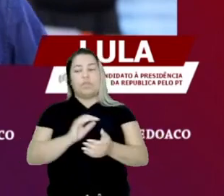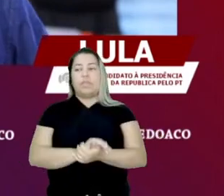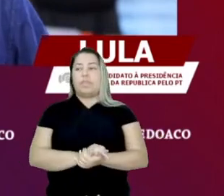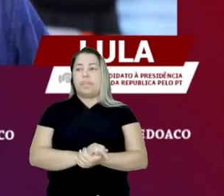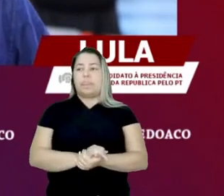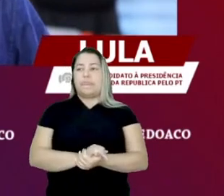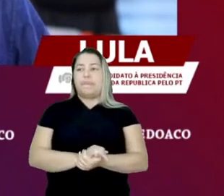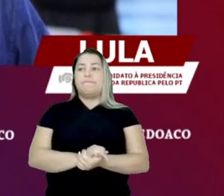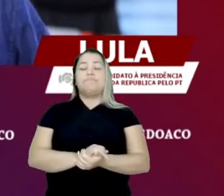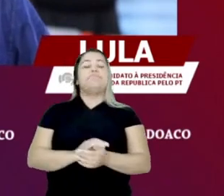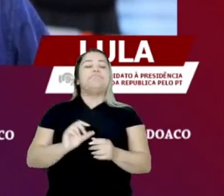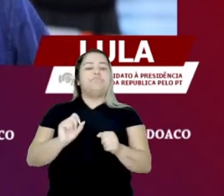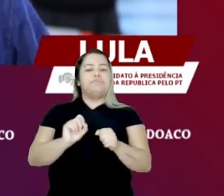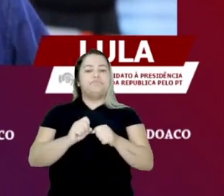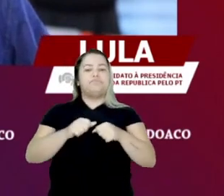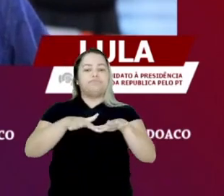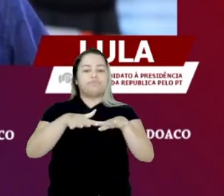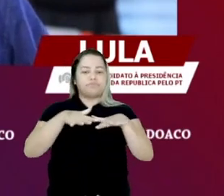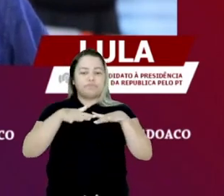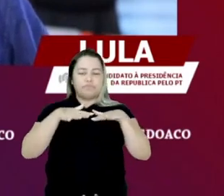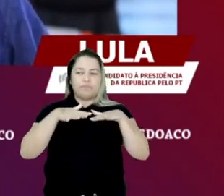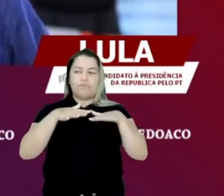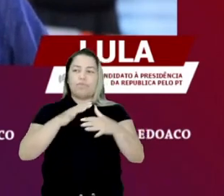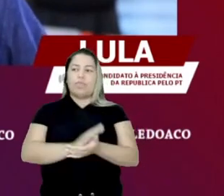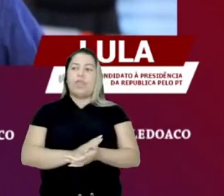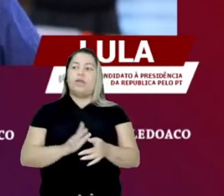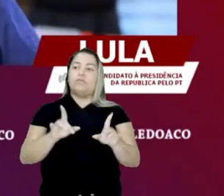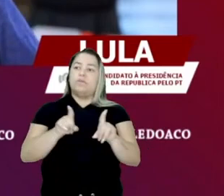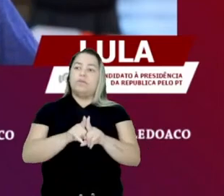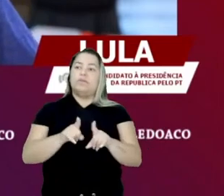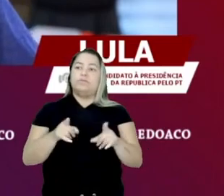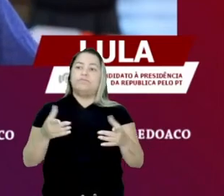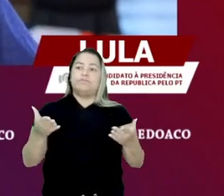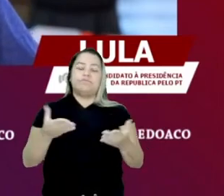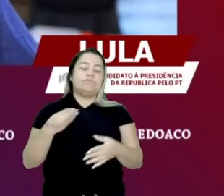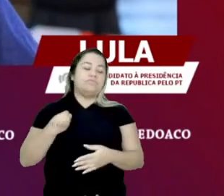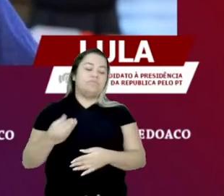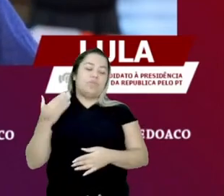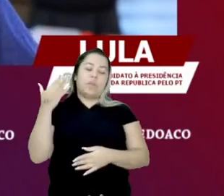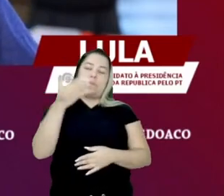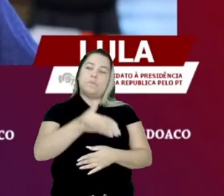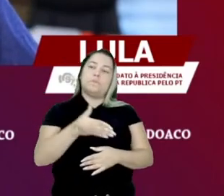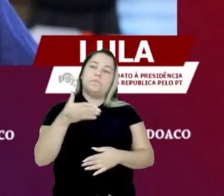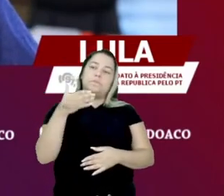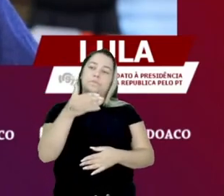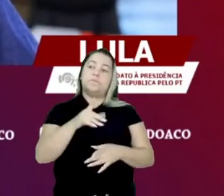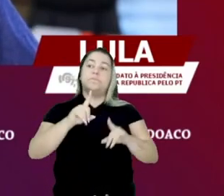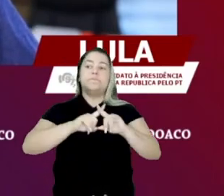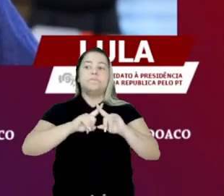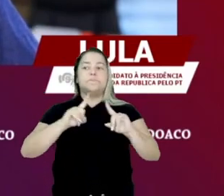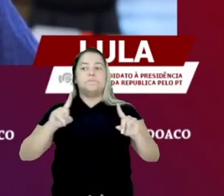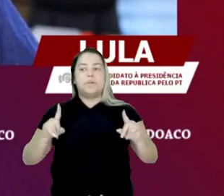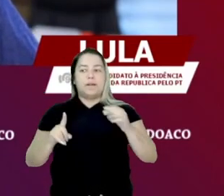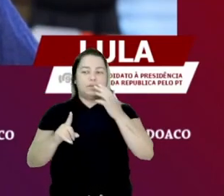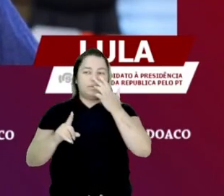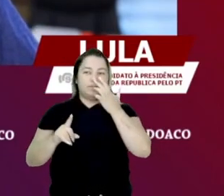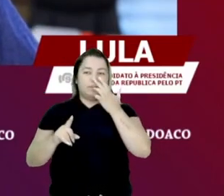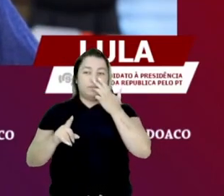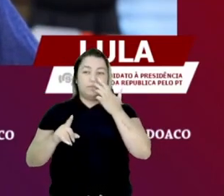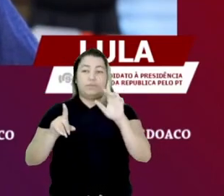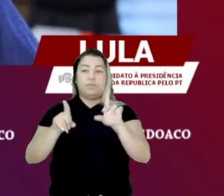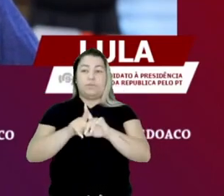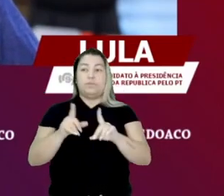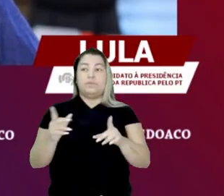pretendo voltar ao Vale do Aço. Voltar, quem sabe, algumas empresas importantes para saber por que, que elas estão quebrando, por que, que diminuiu a